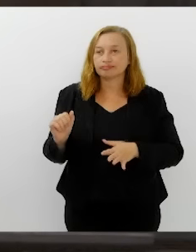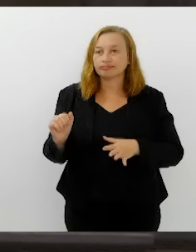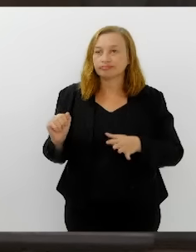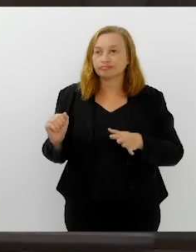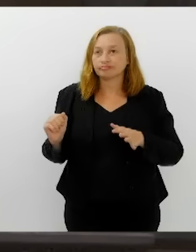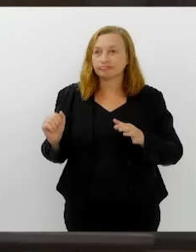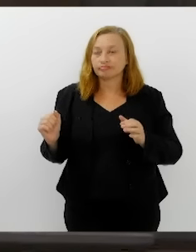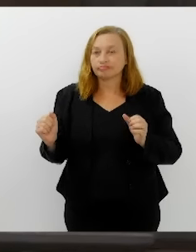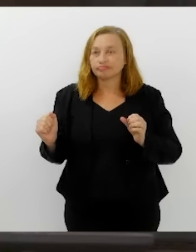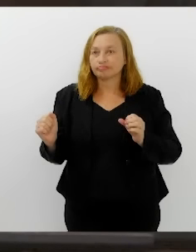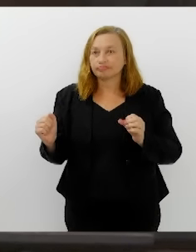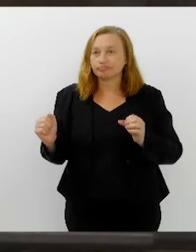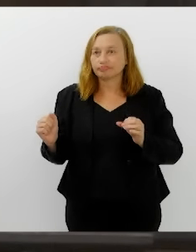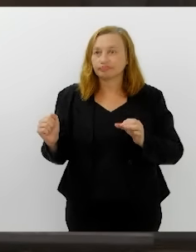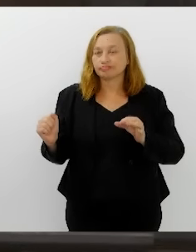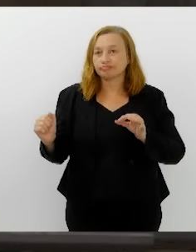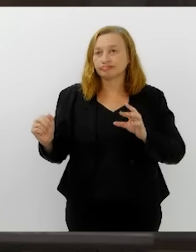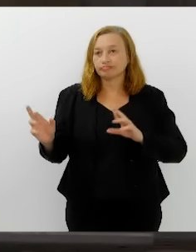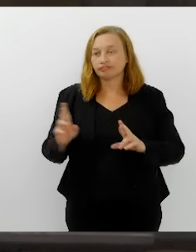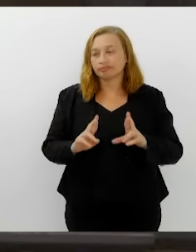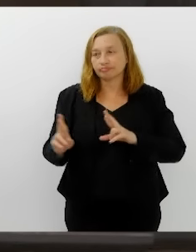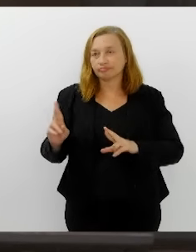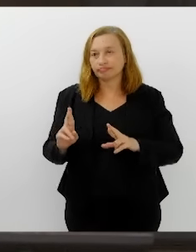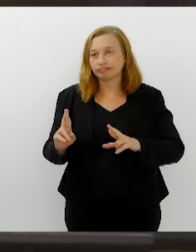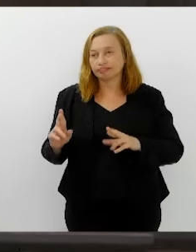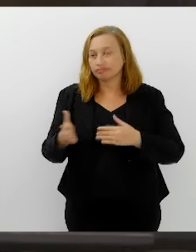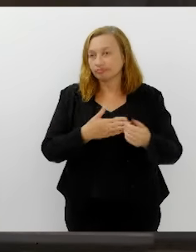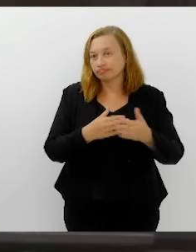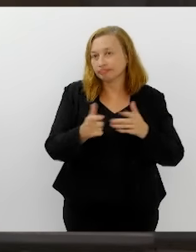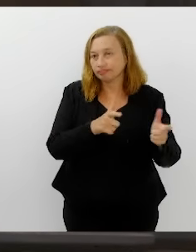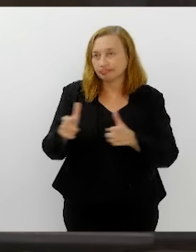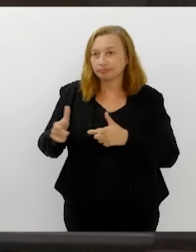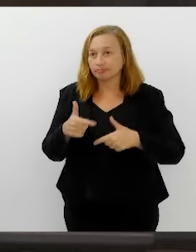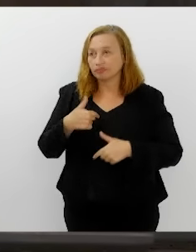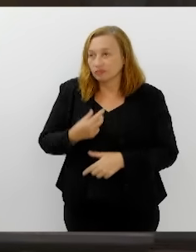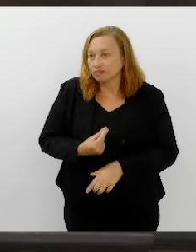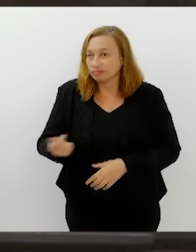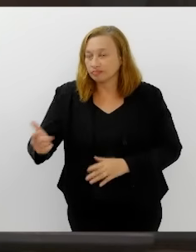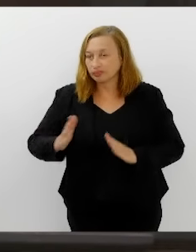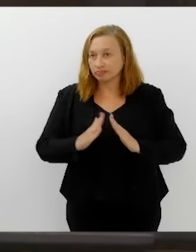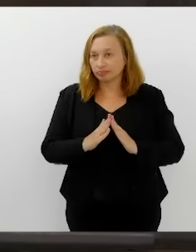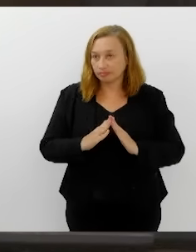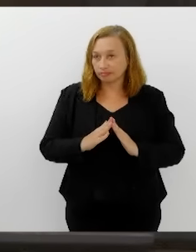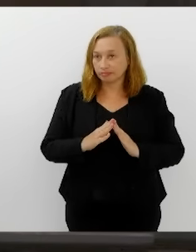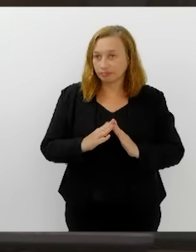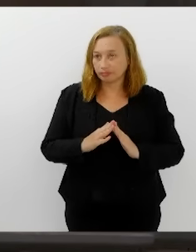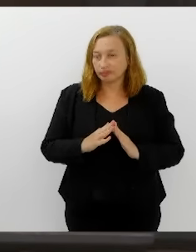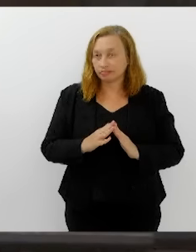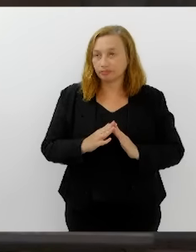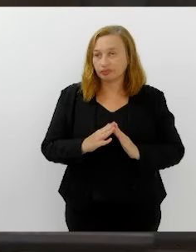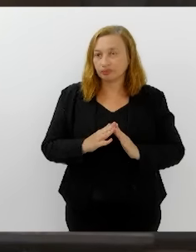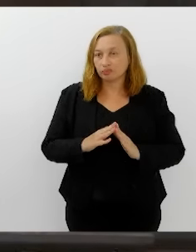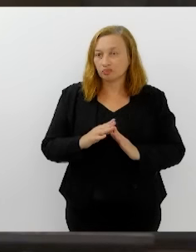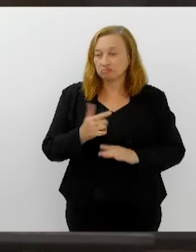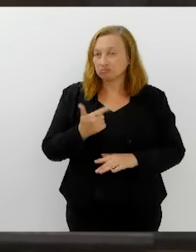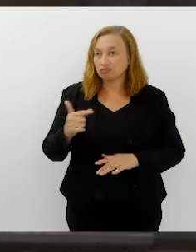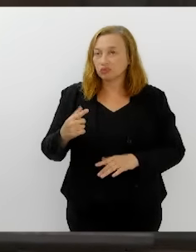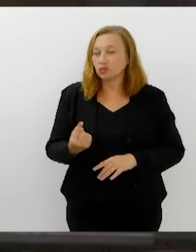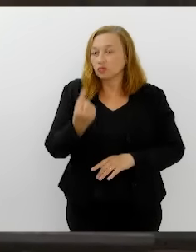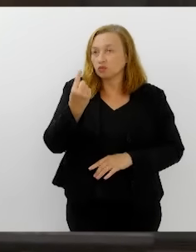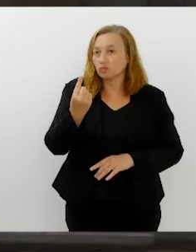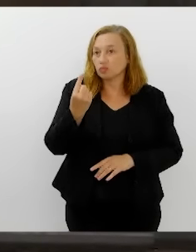digo isso, porque cheguei até aqui sem sair de casa, padre. Não tive uma única viva alma